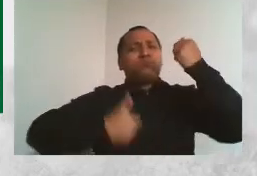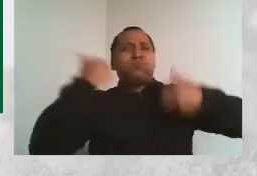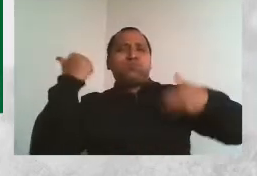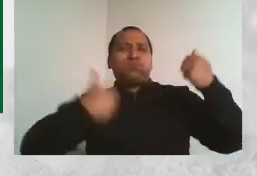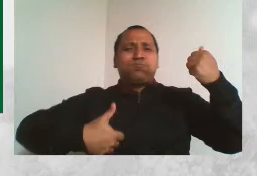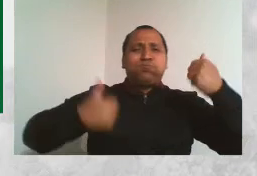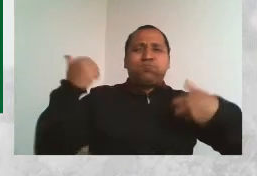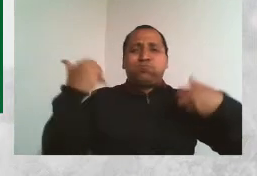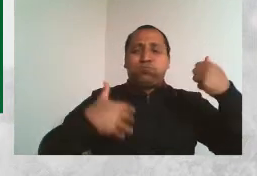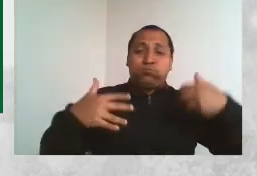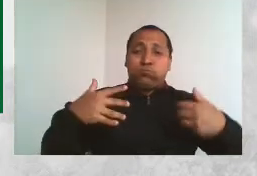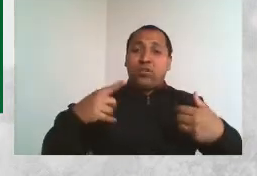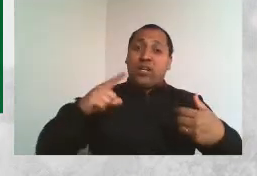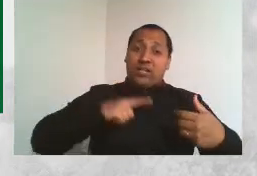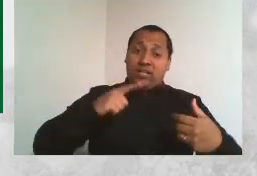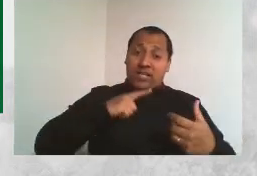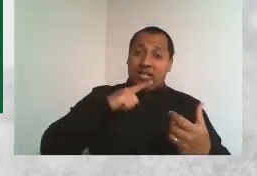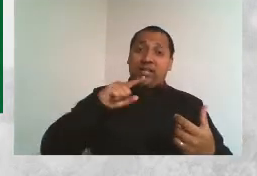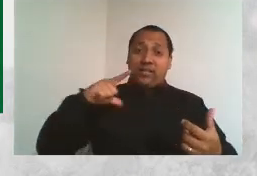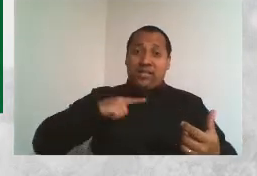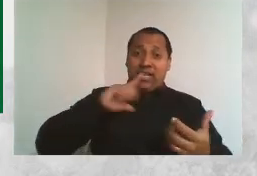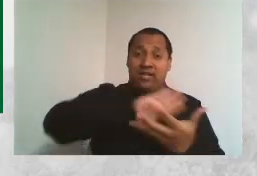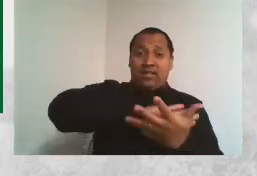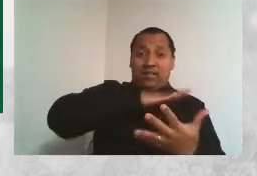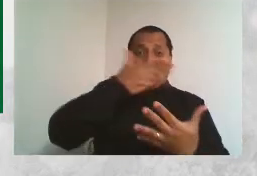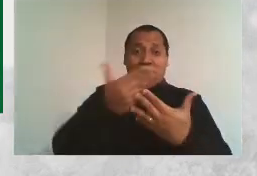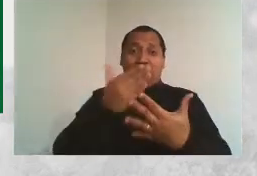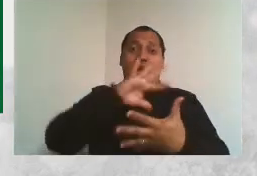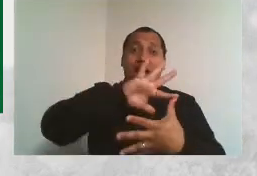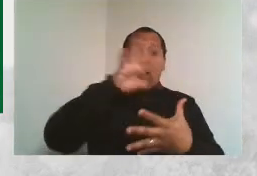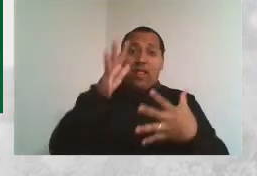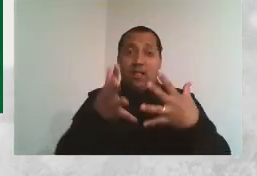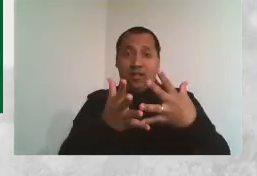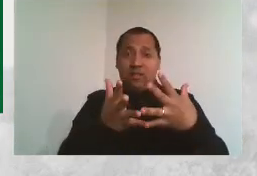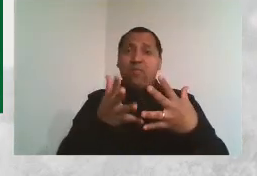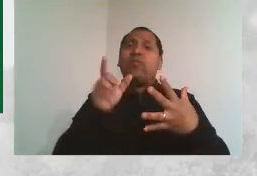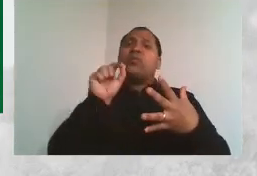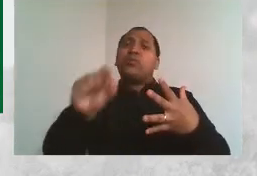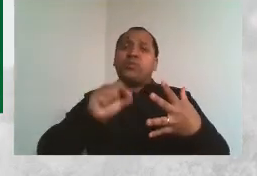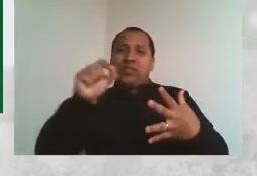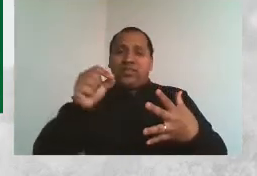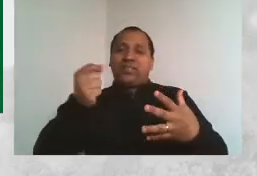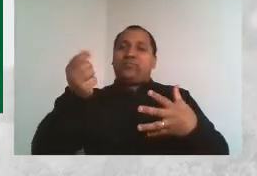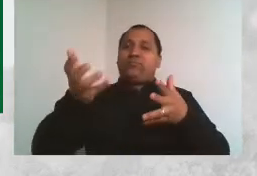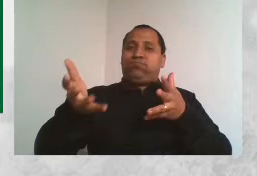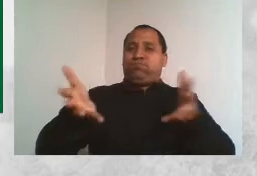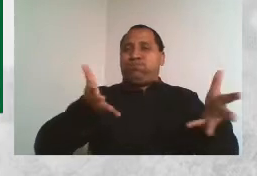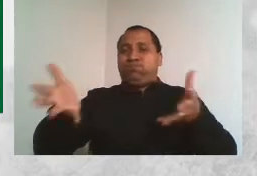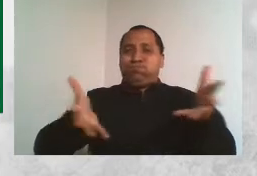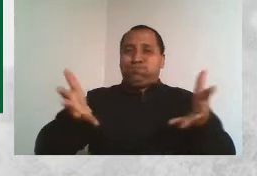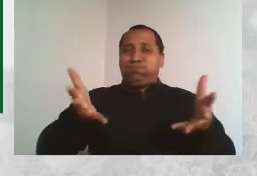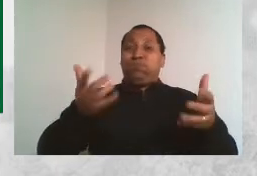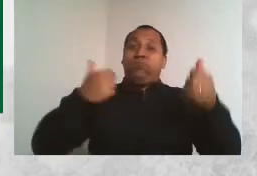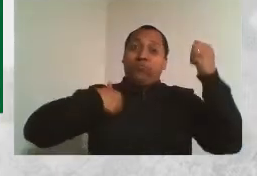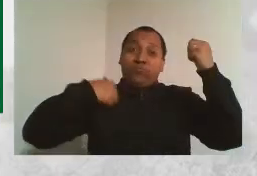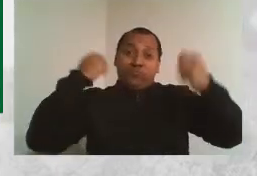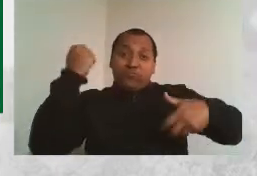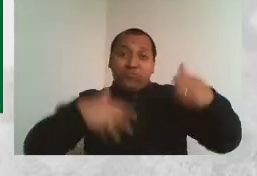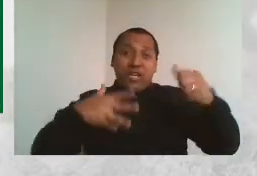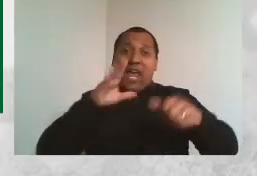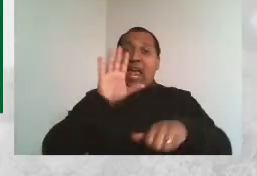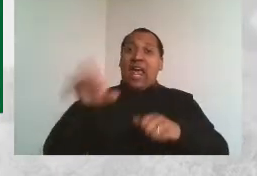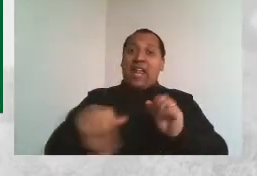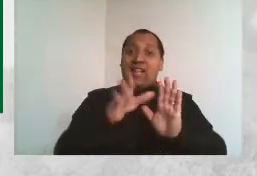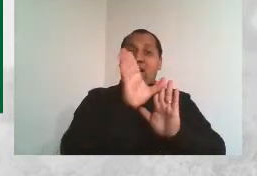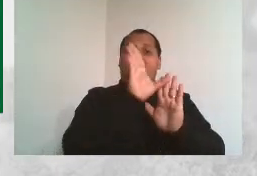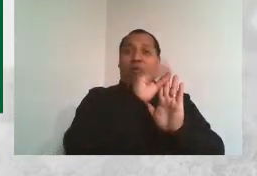narração e também a tradução para Libras. Então, a nossa ideia é que esse conteúdo todo que está